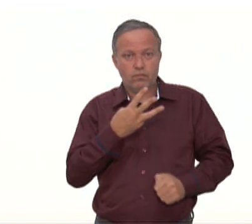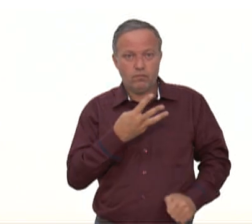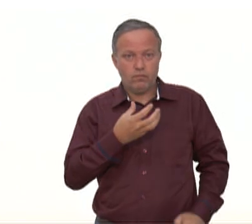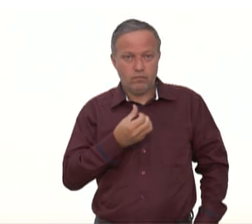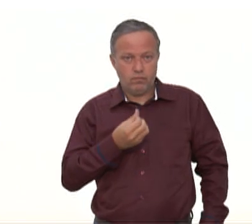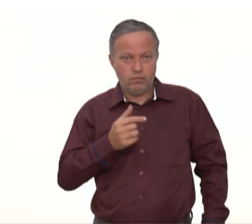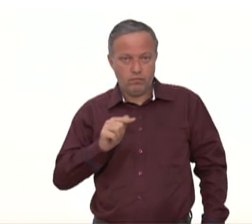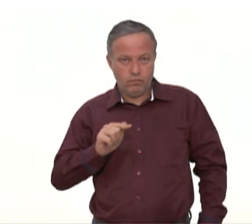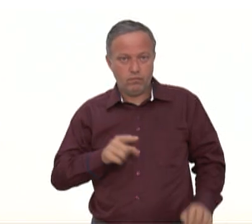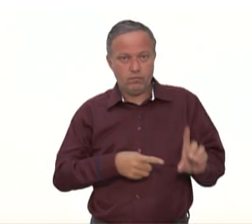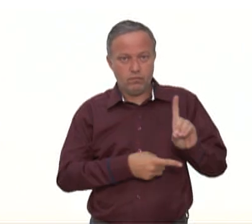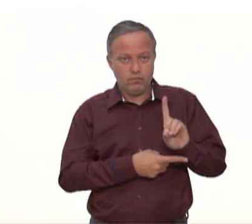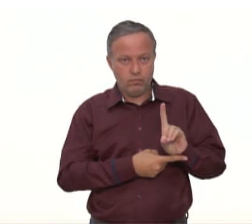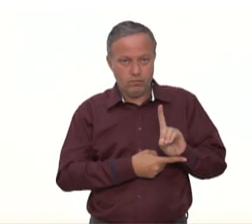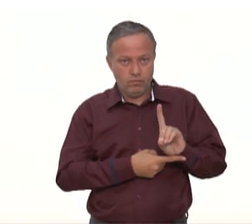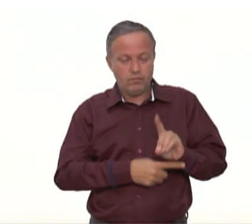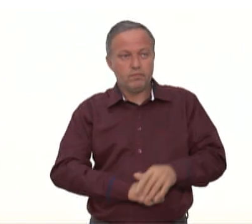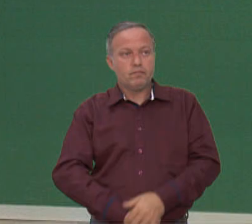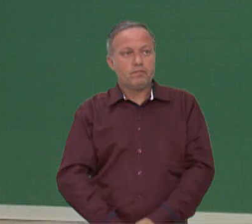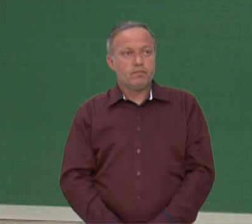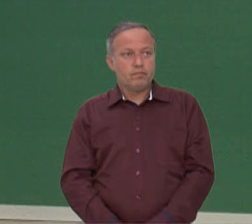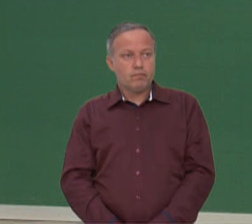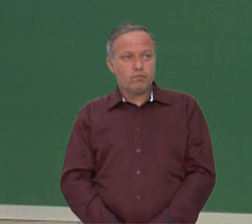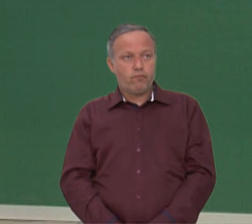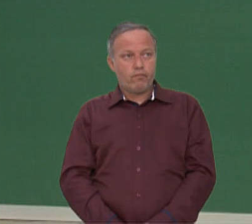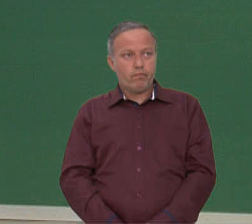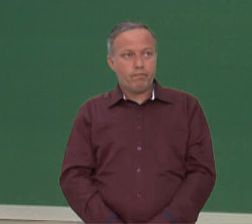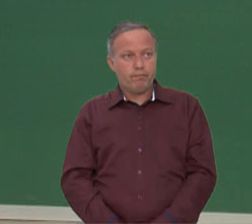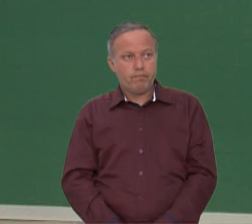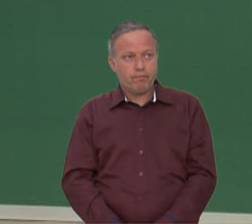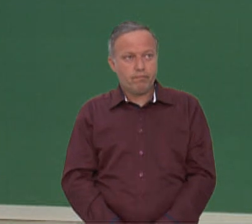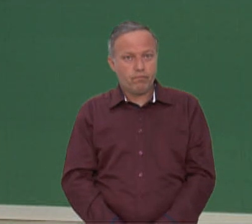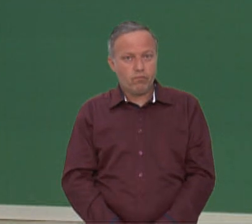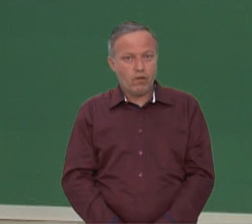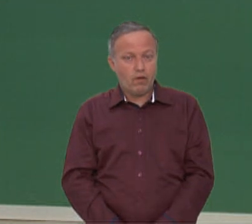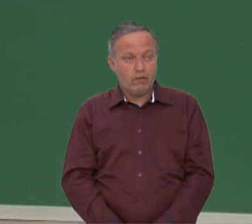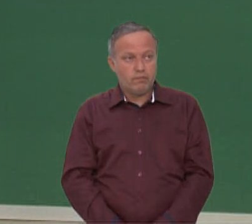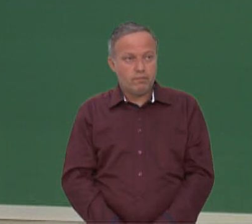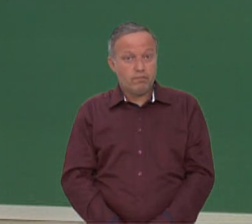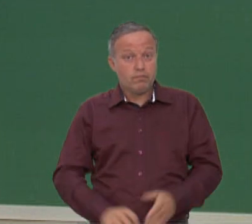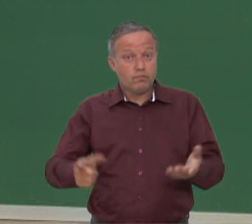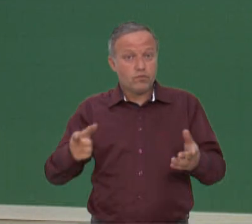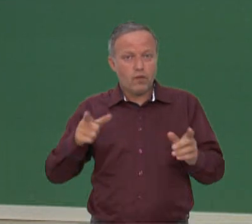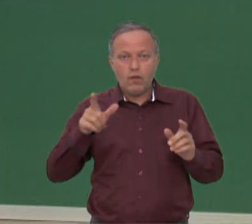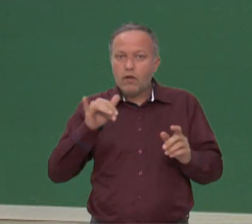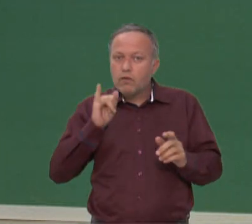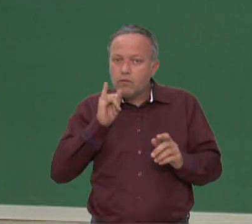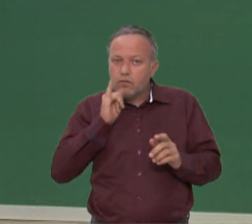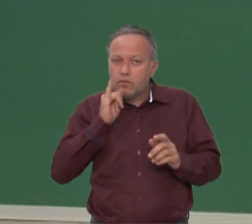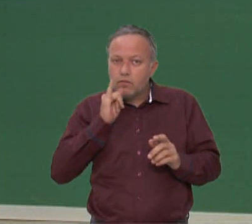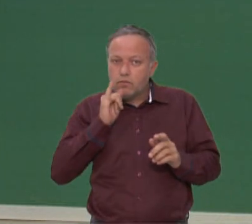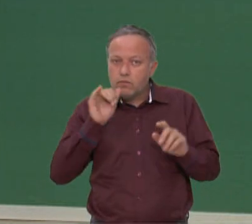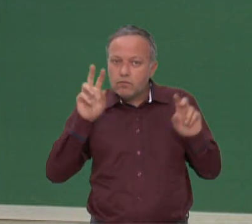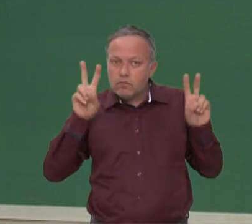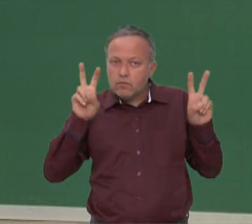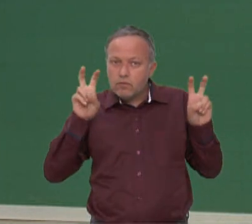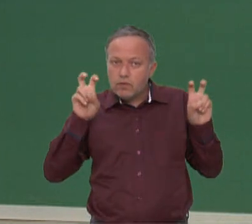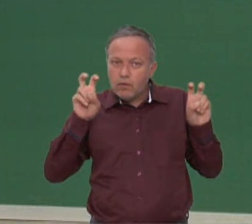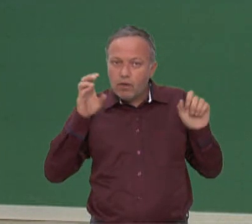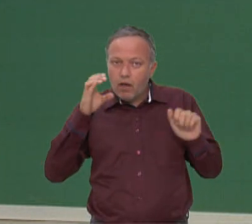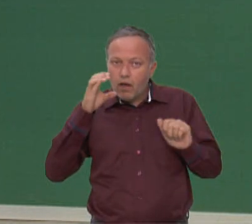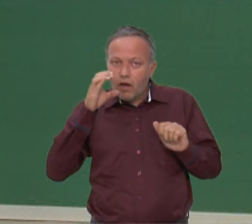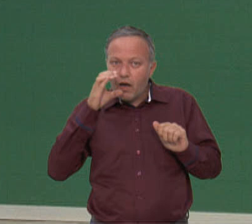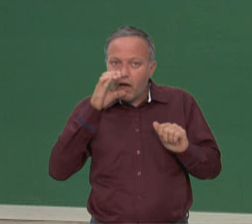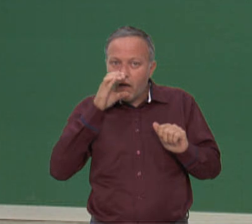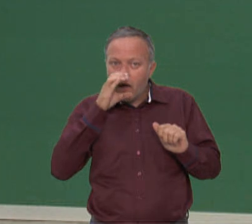D, ok? Vamos então à próxima tela. Então, a ideia do calor específico que temos. Esse constituinte